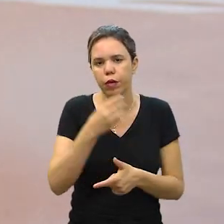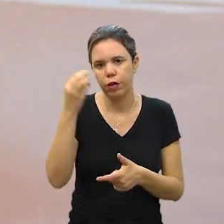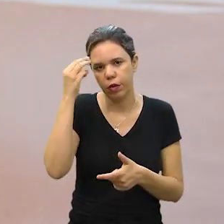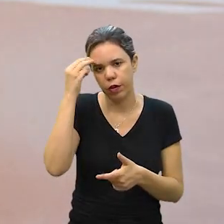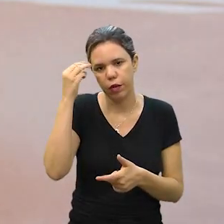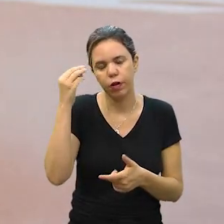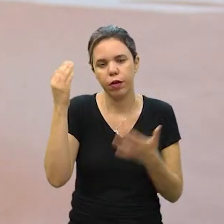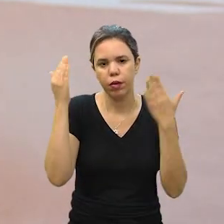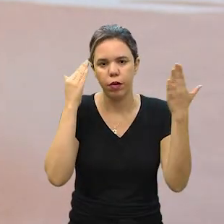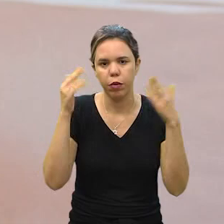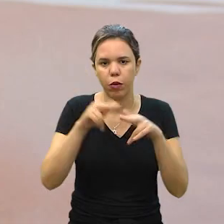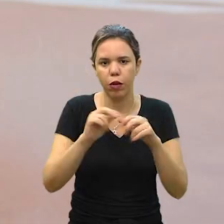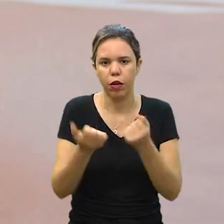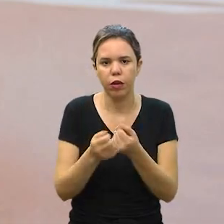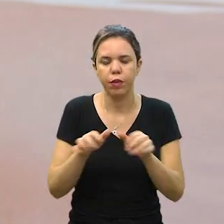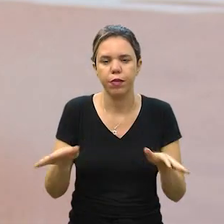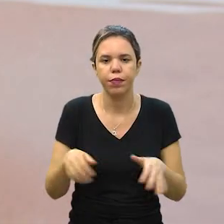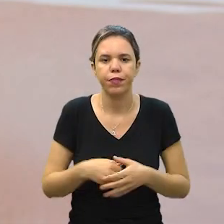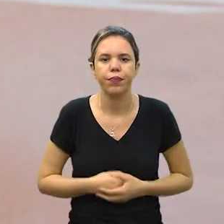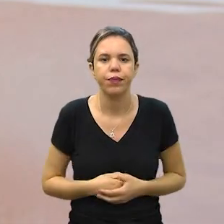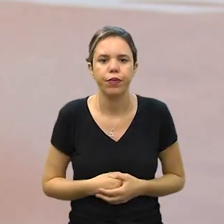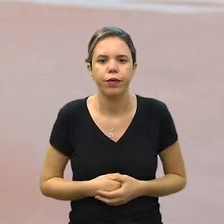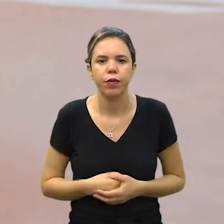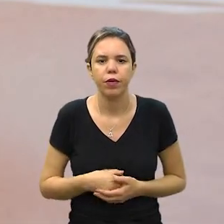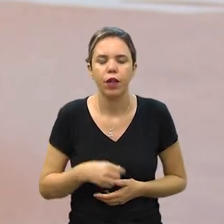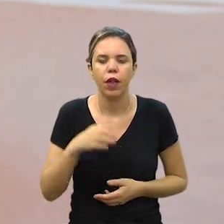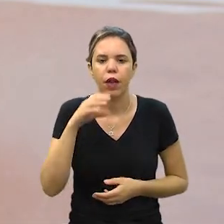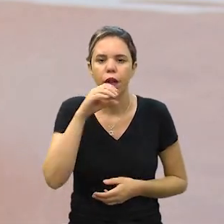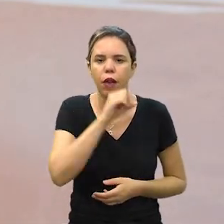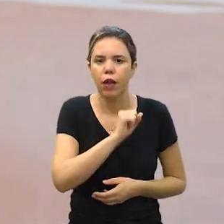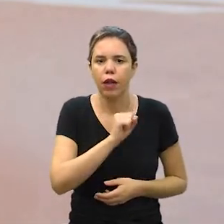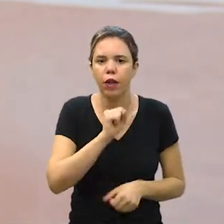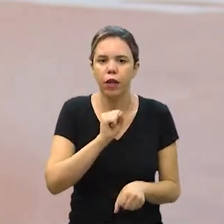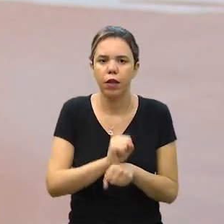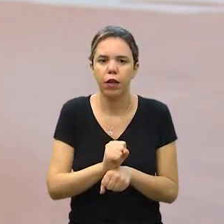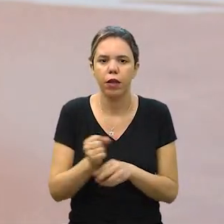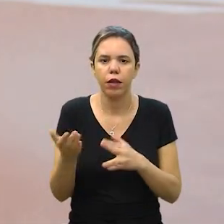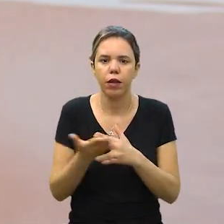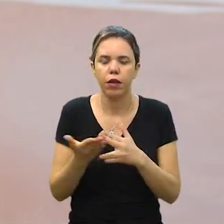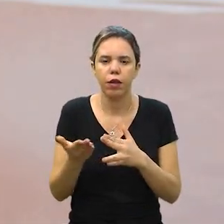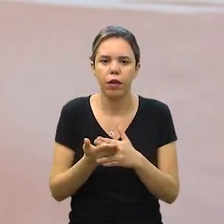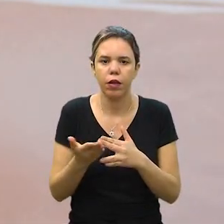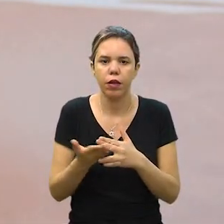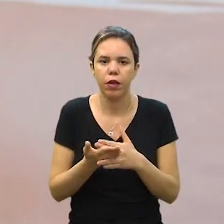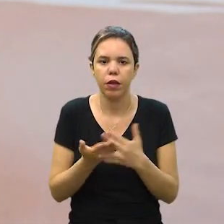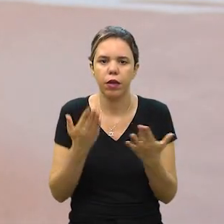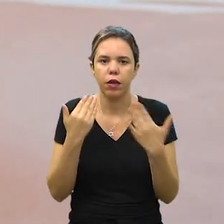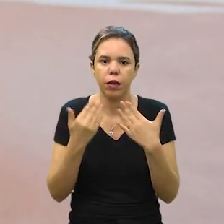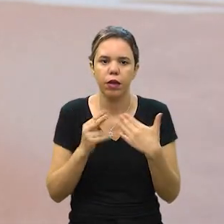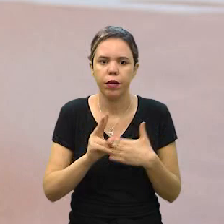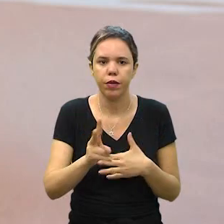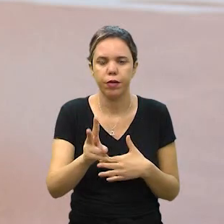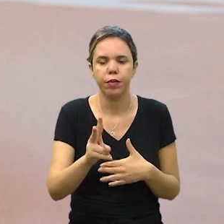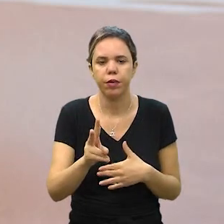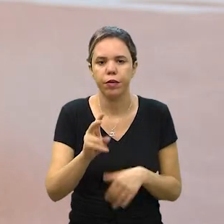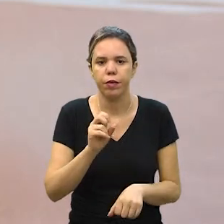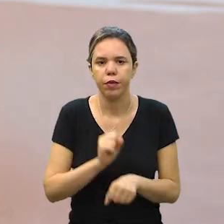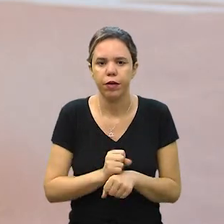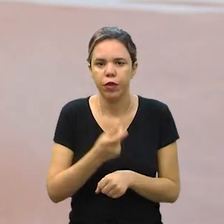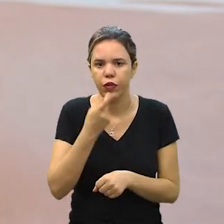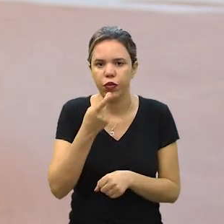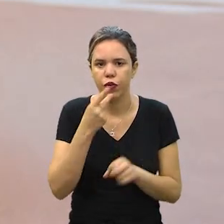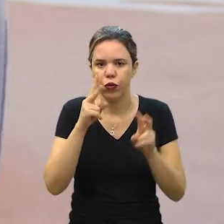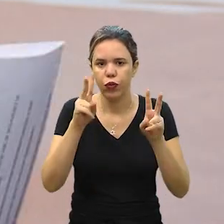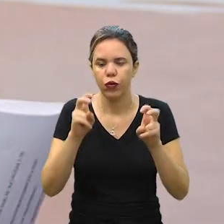saúde mental devido a essa pandemia. Thelma, só um minutinho que eu preciso chamar um intervalo, mas o nosso bate-papo continua. A gente